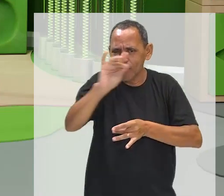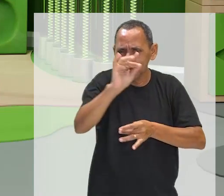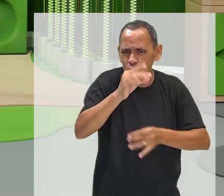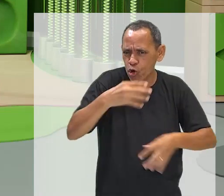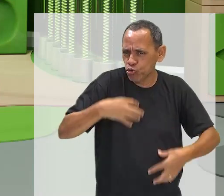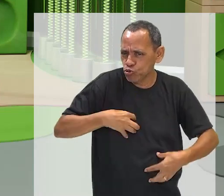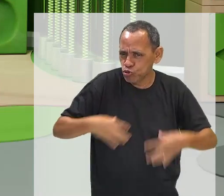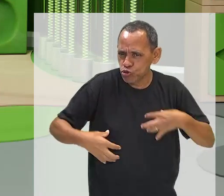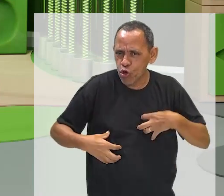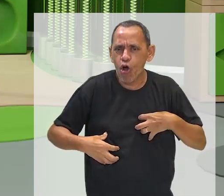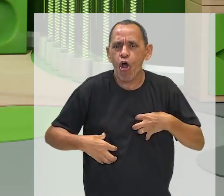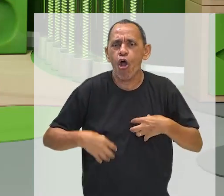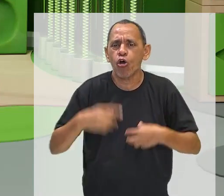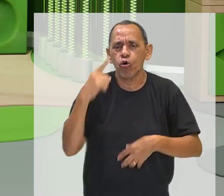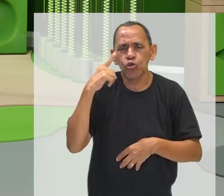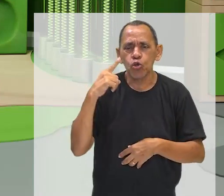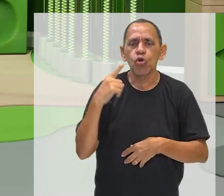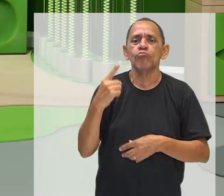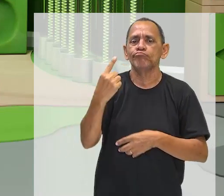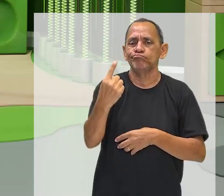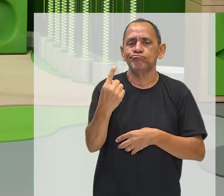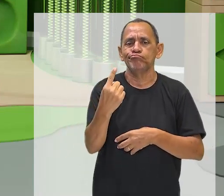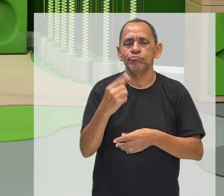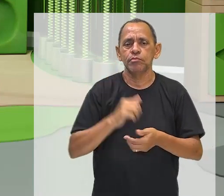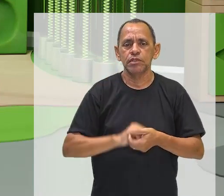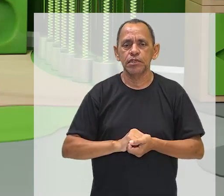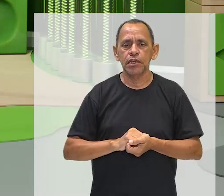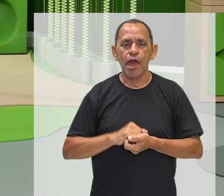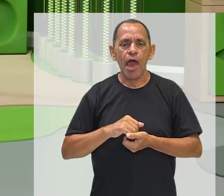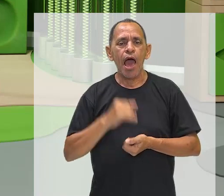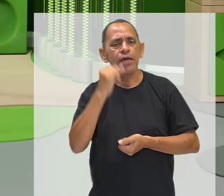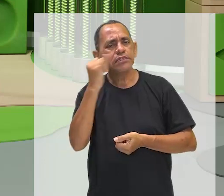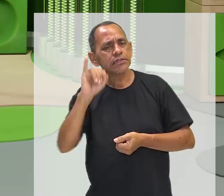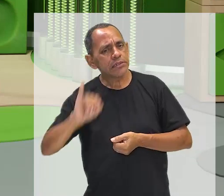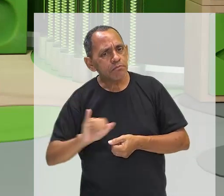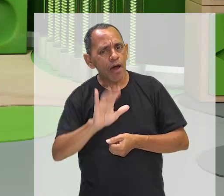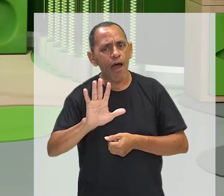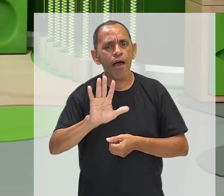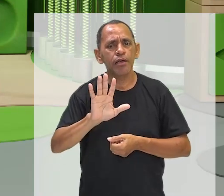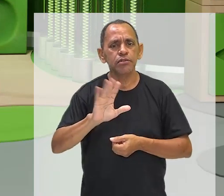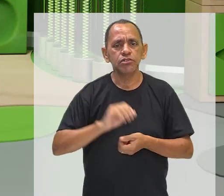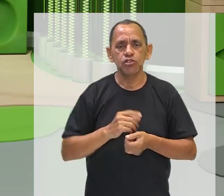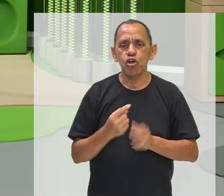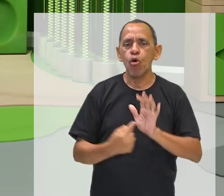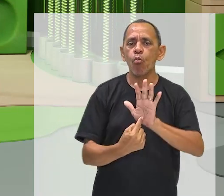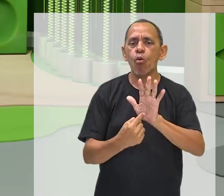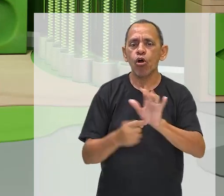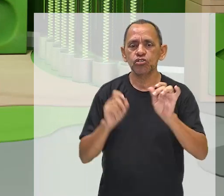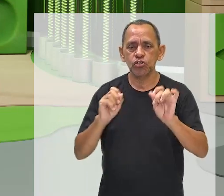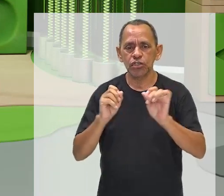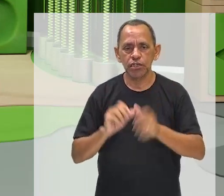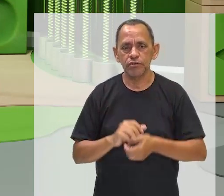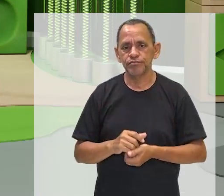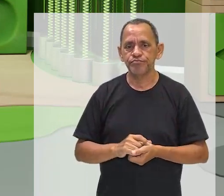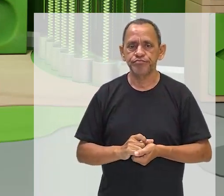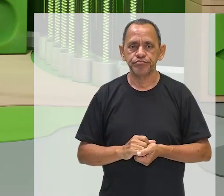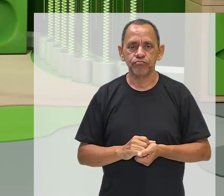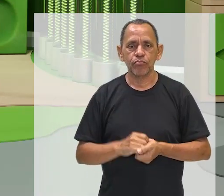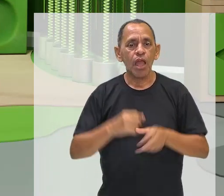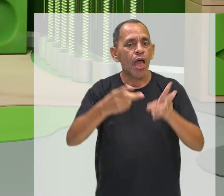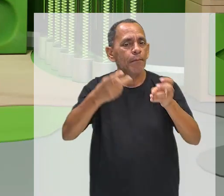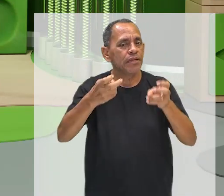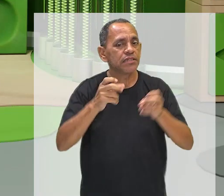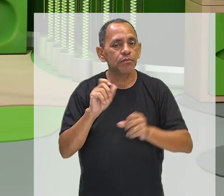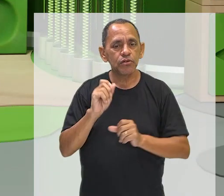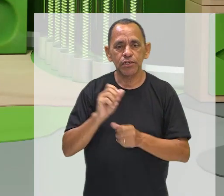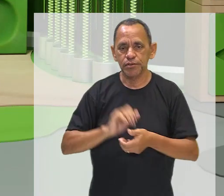com esquemas ali representando e a gente vai comentando ao longo que a gente vai apresentando cada um deles, como a gente teve aí, ó, uma visão geral aí em